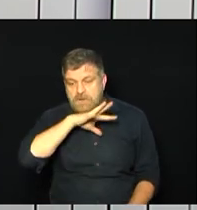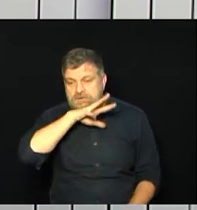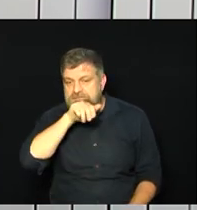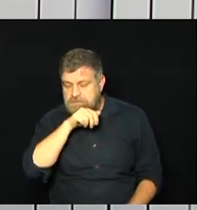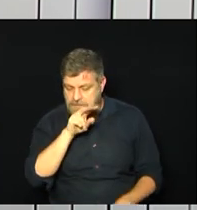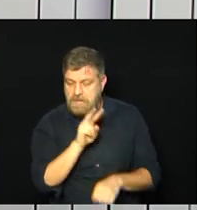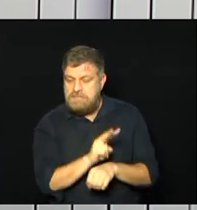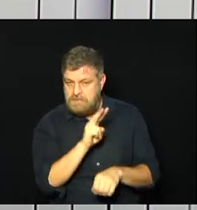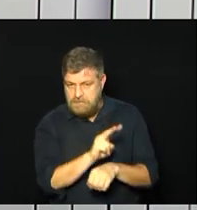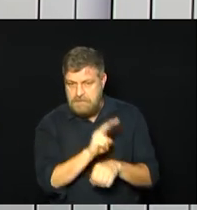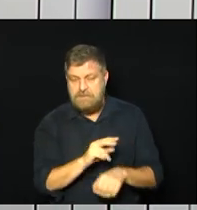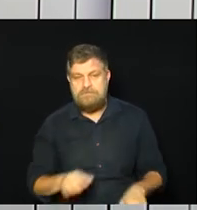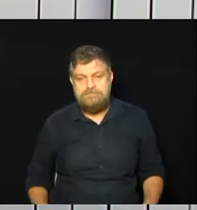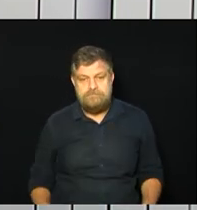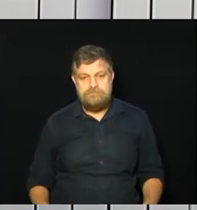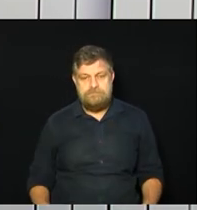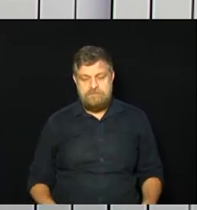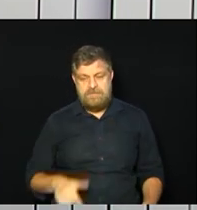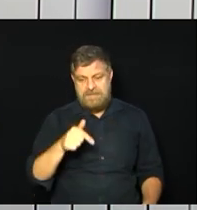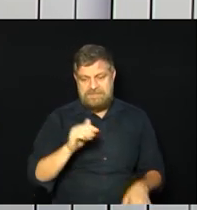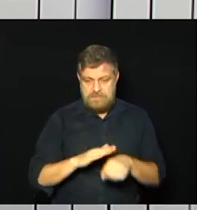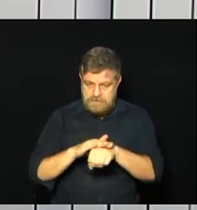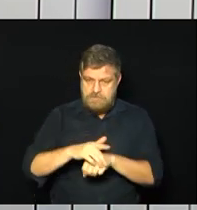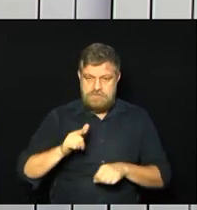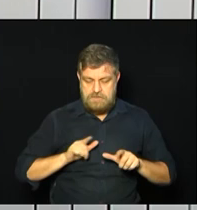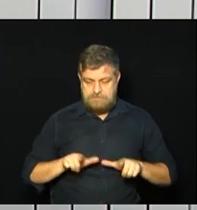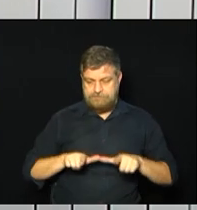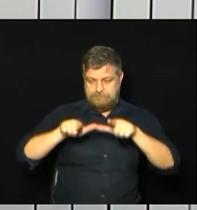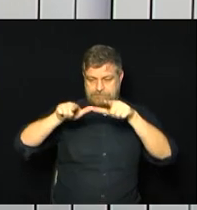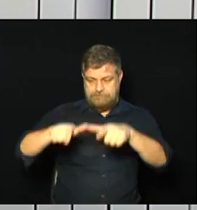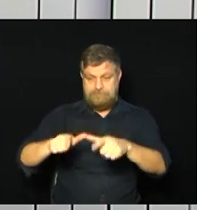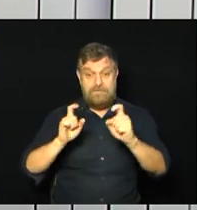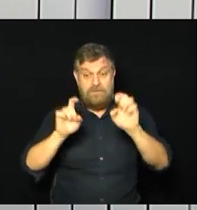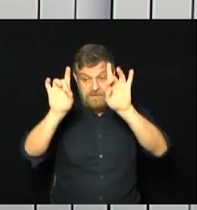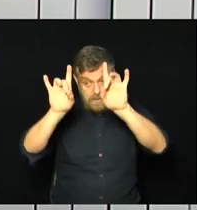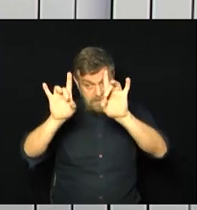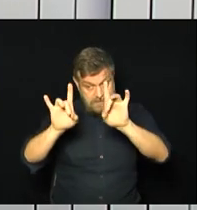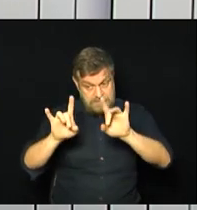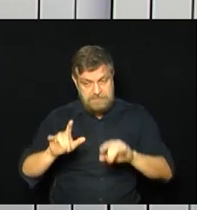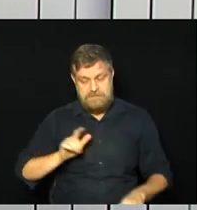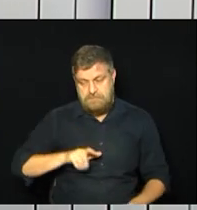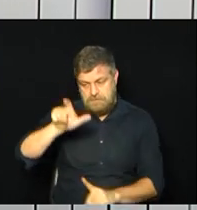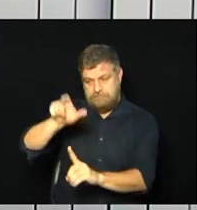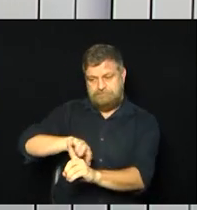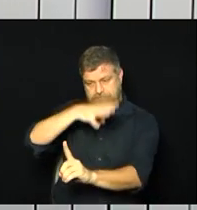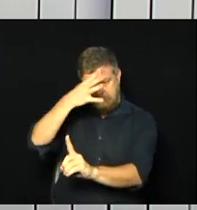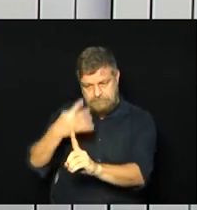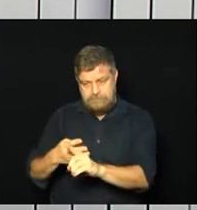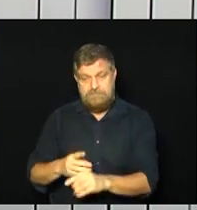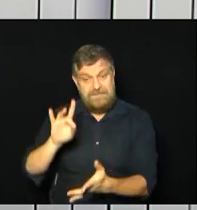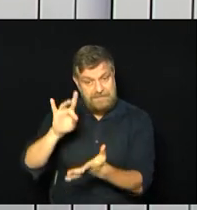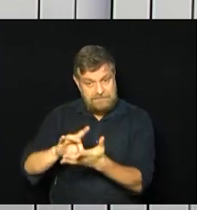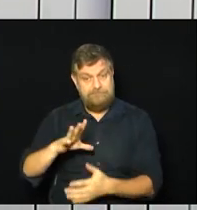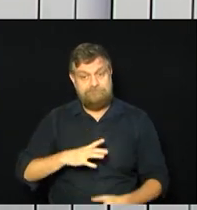dos Direitos dos Animais. E às 19h tem reunião solene com entrega de título de